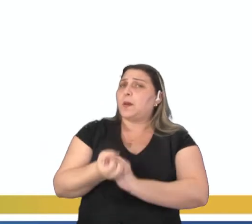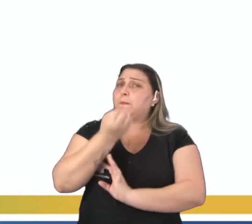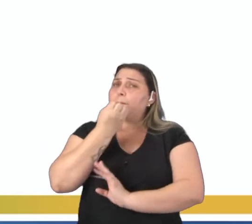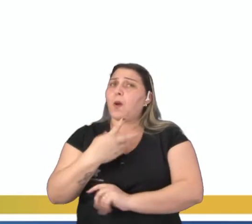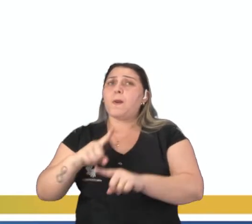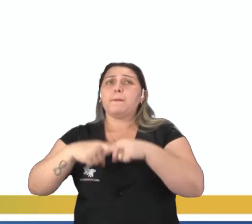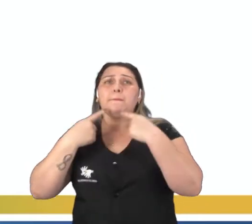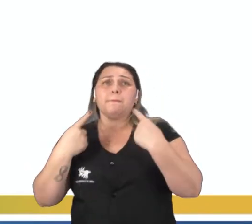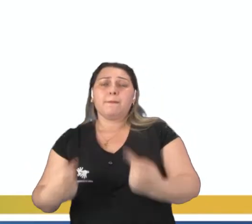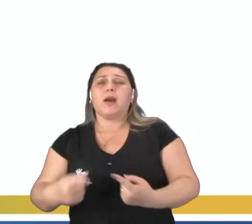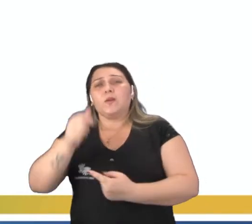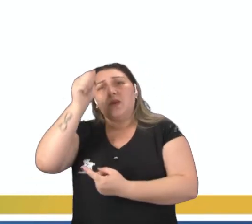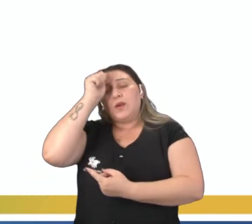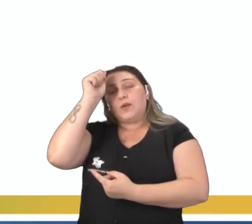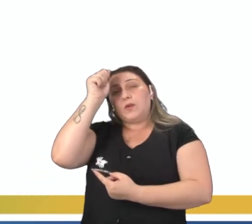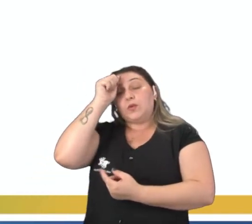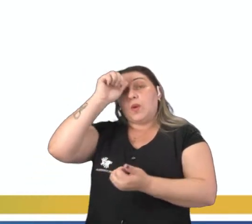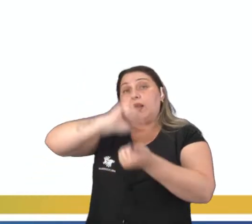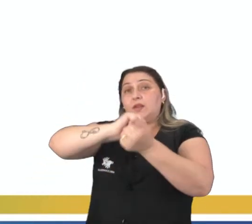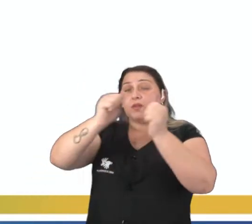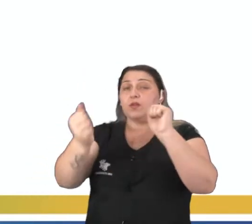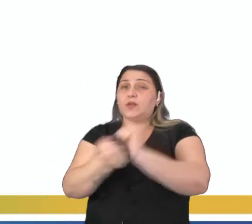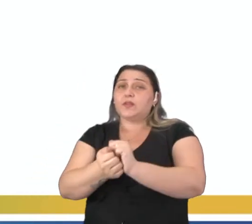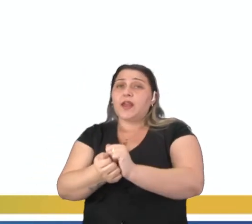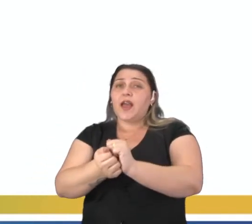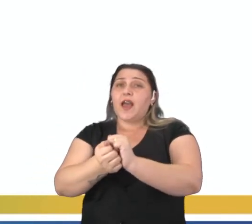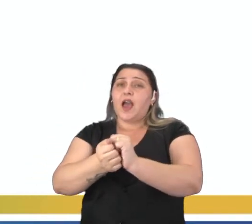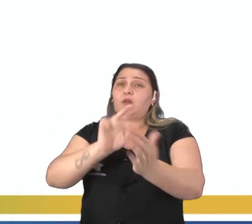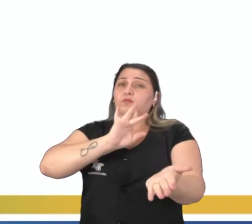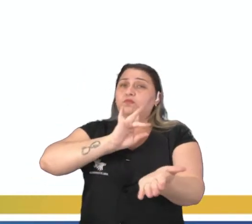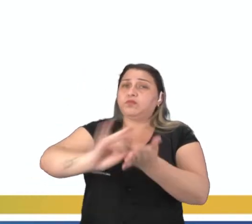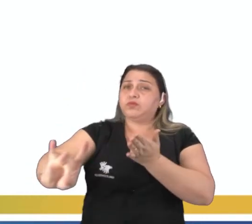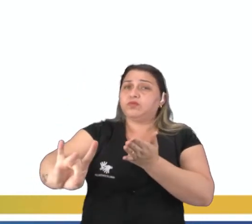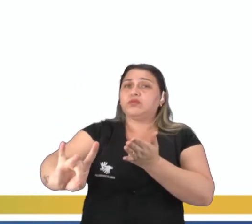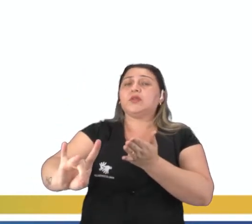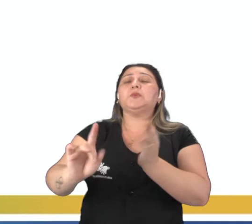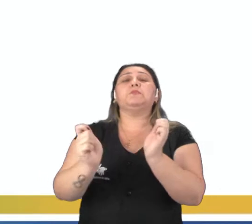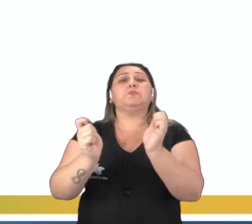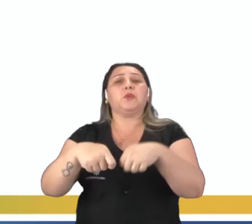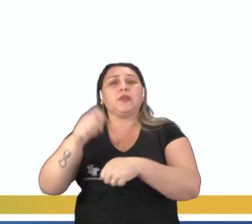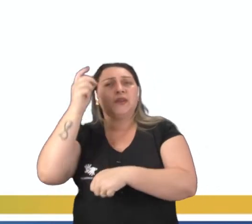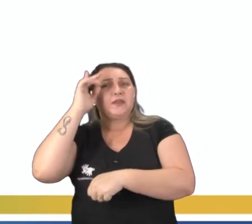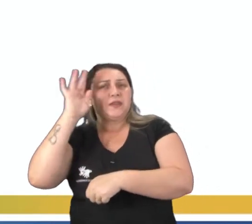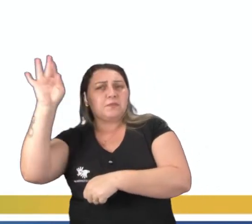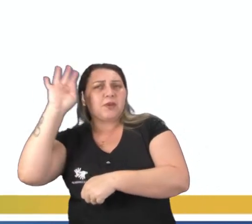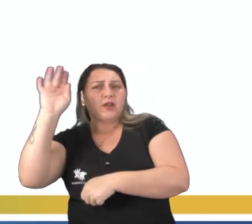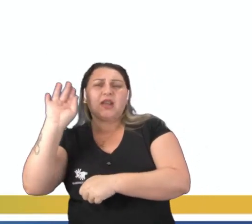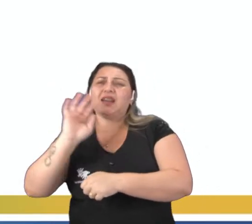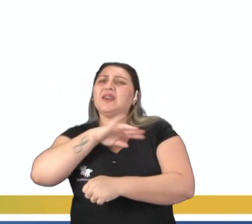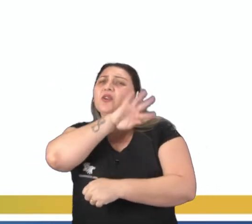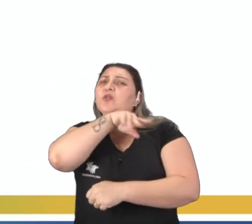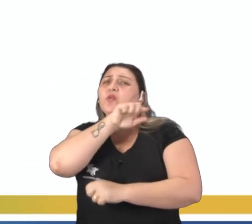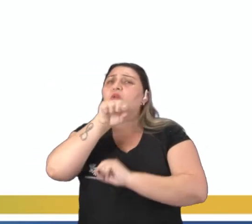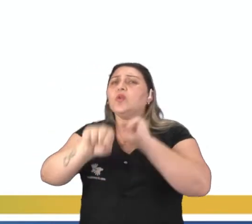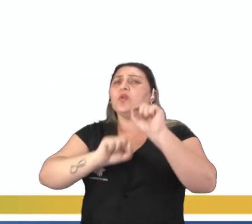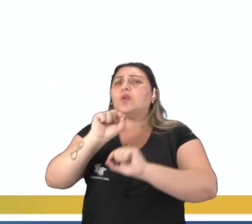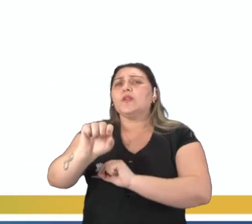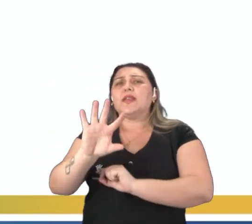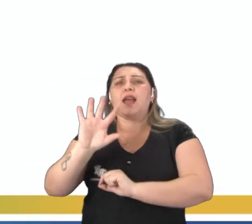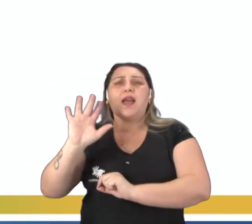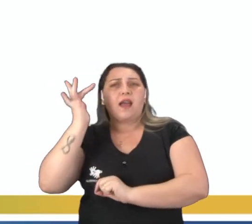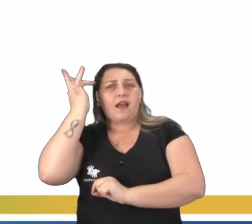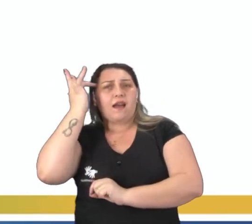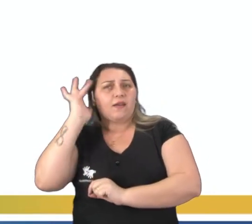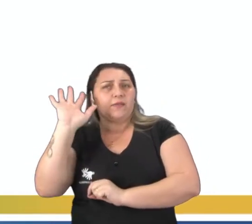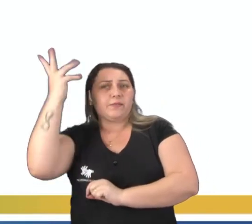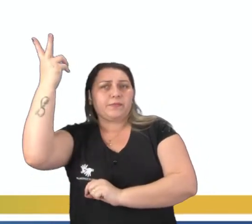mas aqui o autor associa a palavra vingança, que podemos imaginar que é ruim. O que você acha que aconteceu